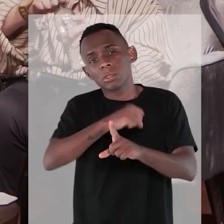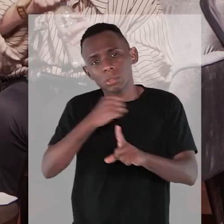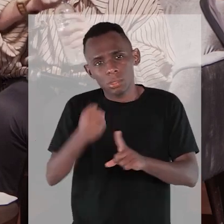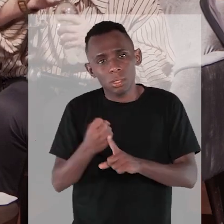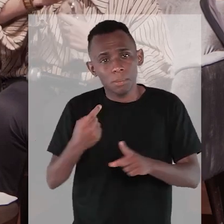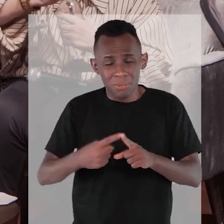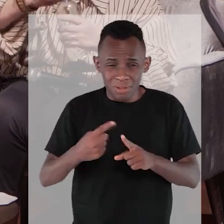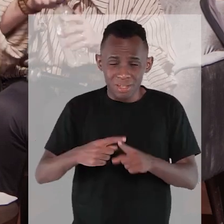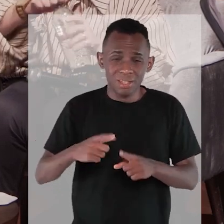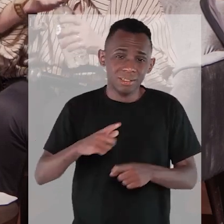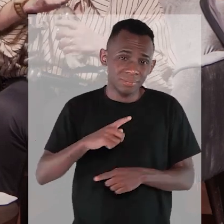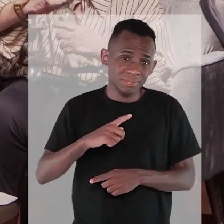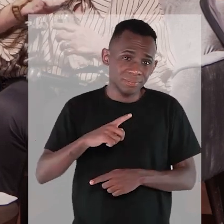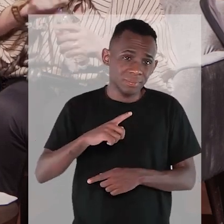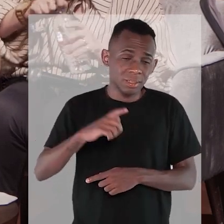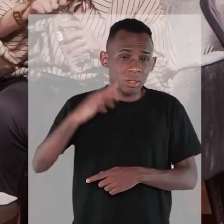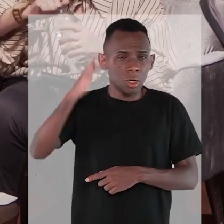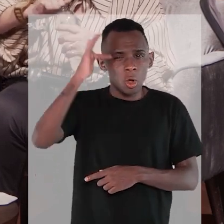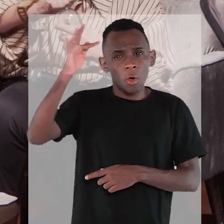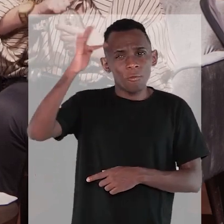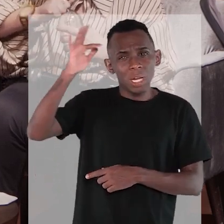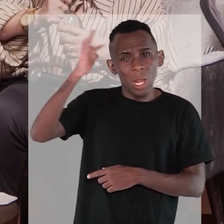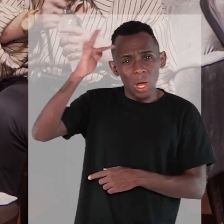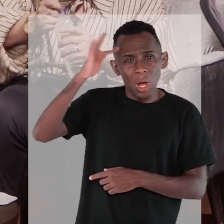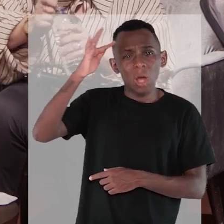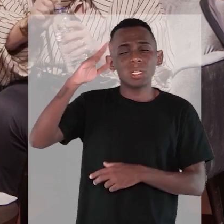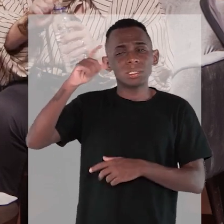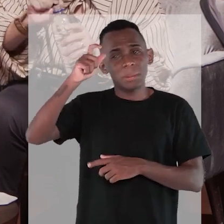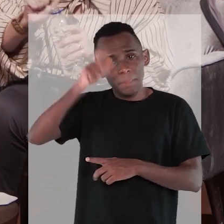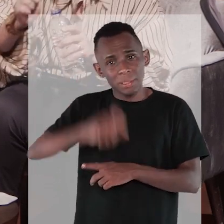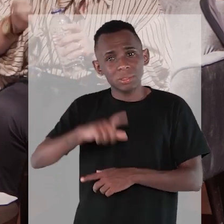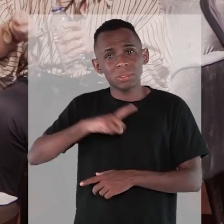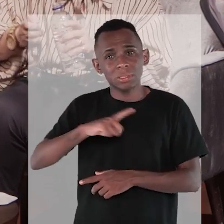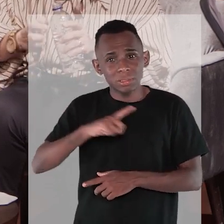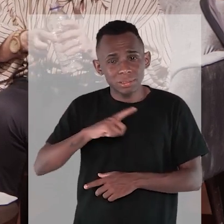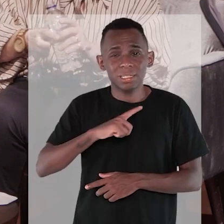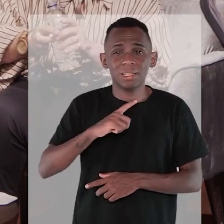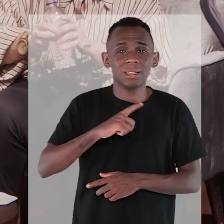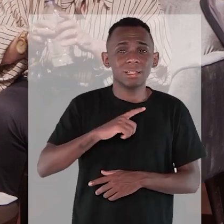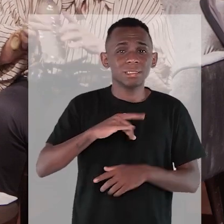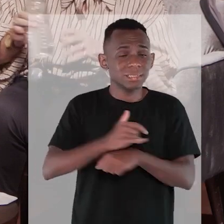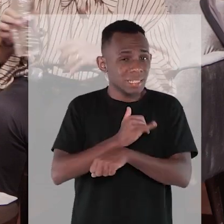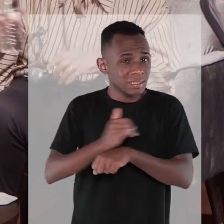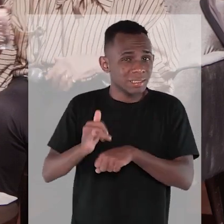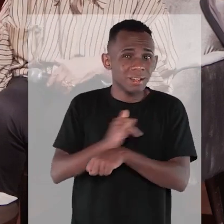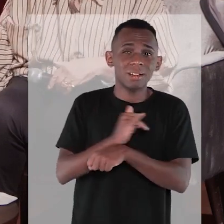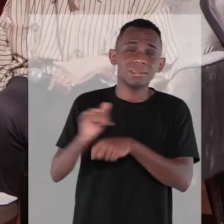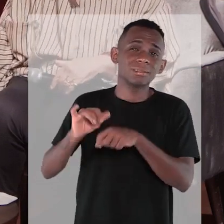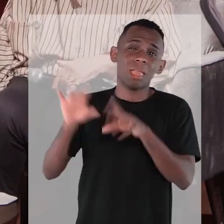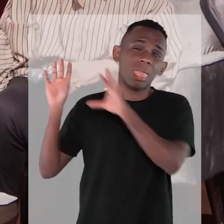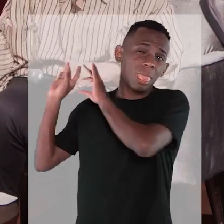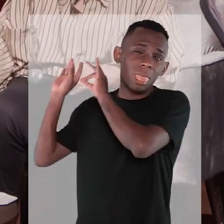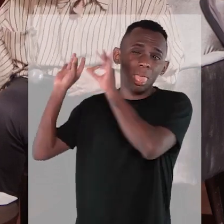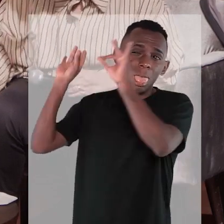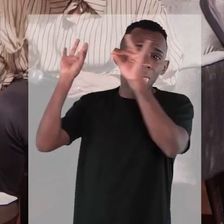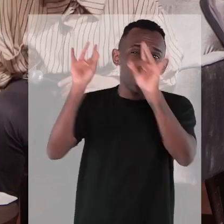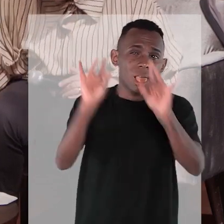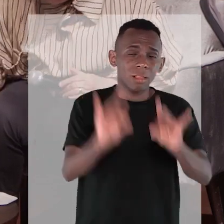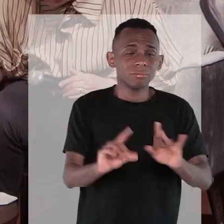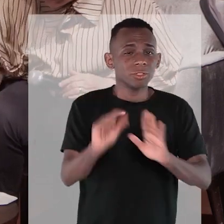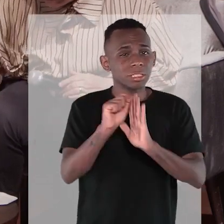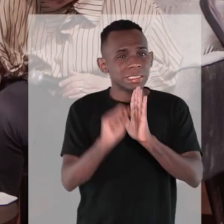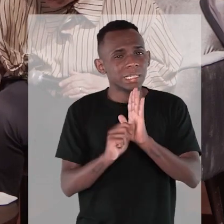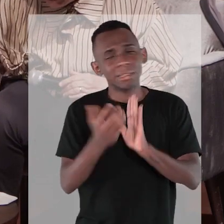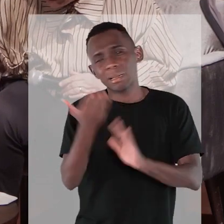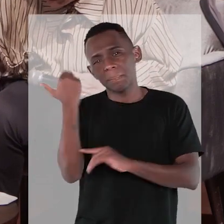têm uma mania um pouco de achar lá algum mecanismo do século XIX que parece que não sei o quê, né?